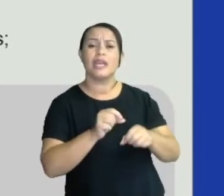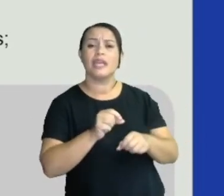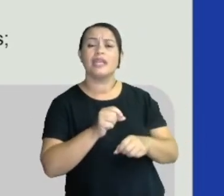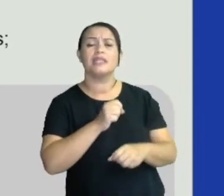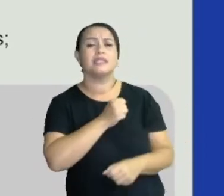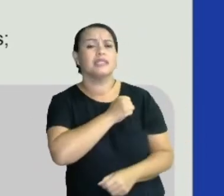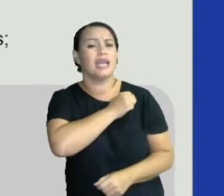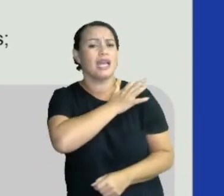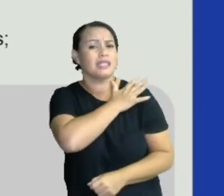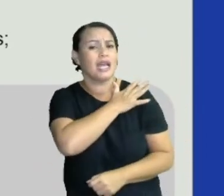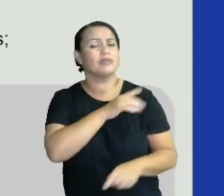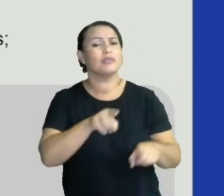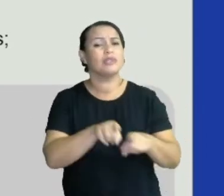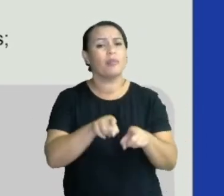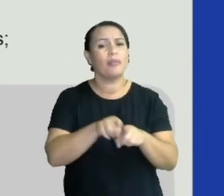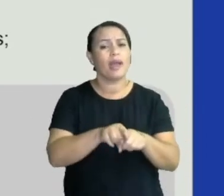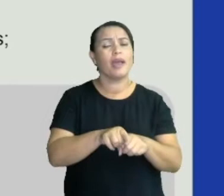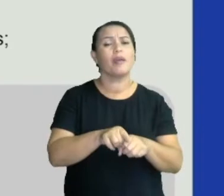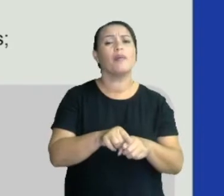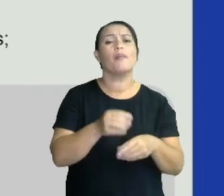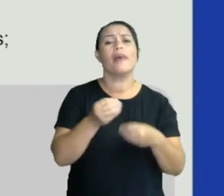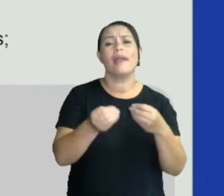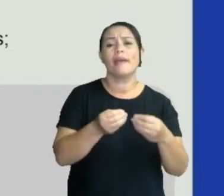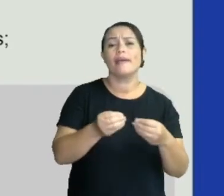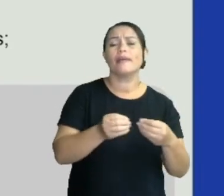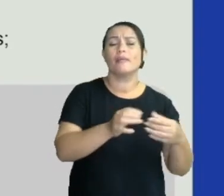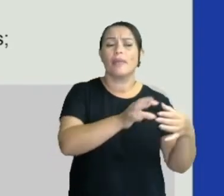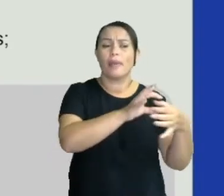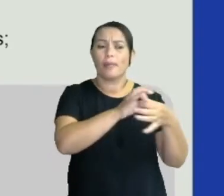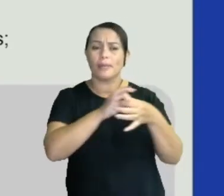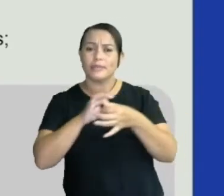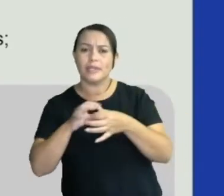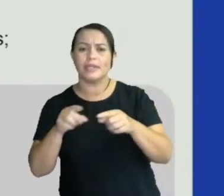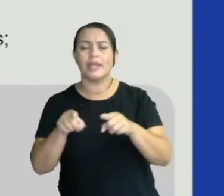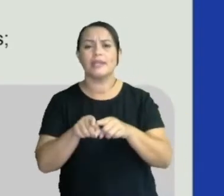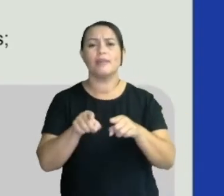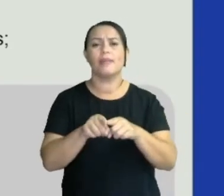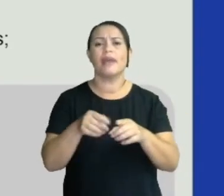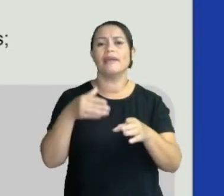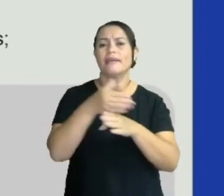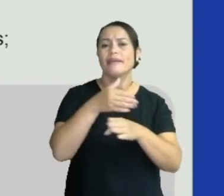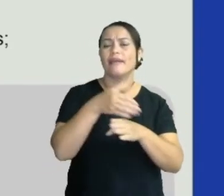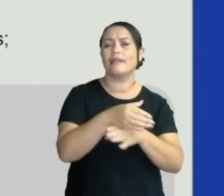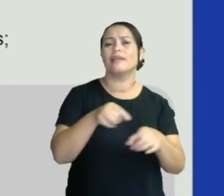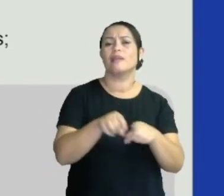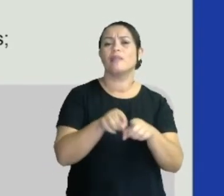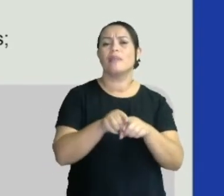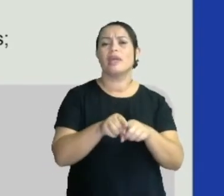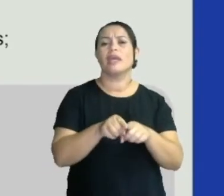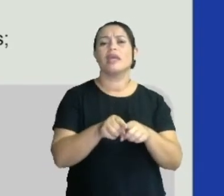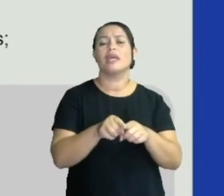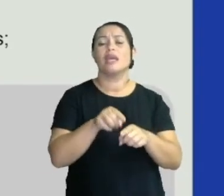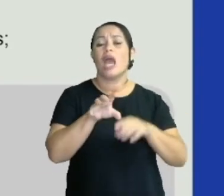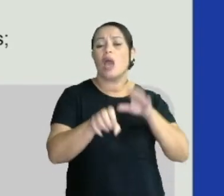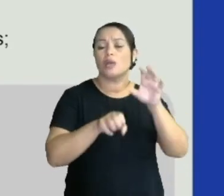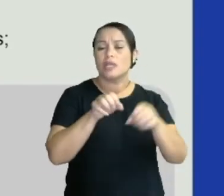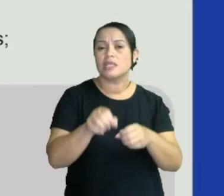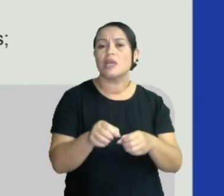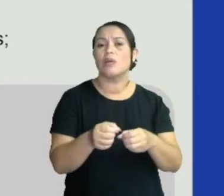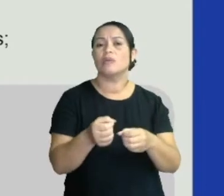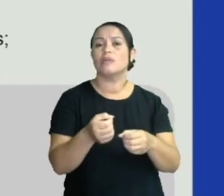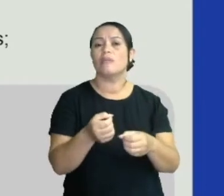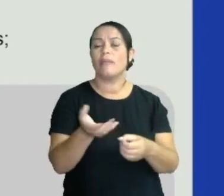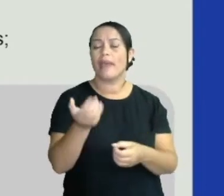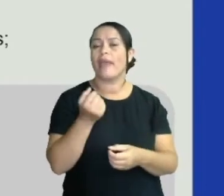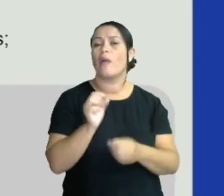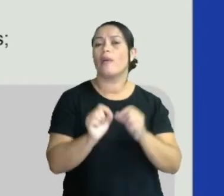conciliar ou para dominar outros territórios, a organização e arrecadação de impostos, assim como